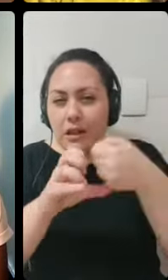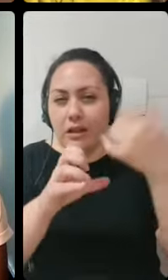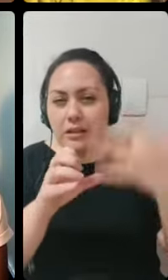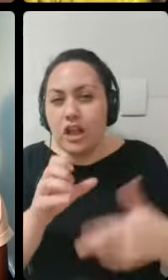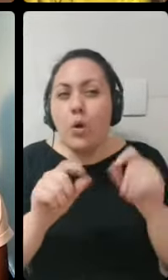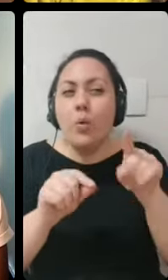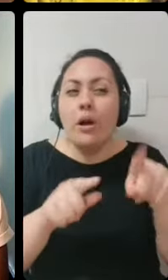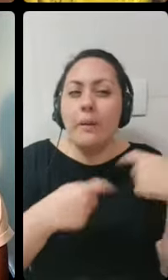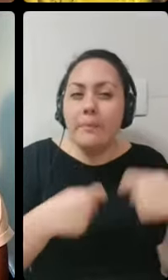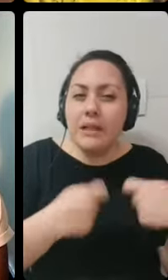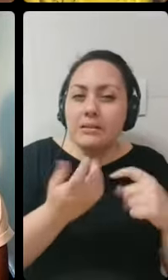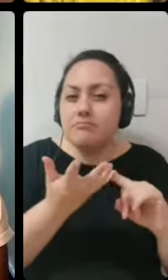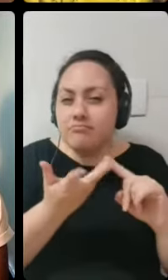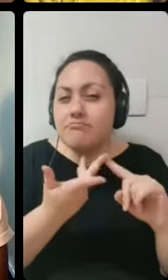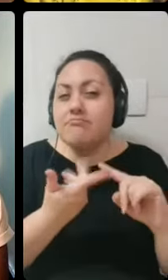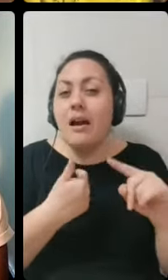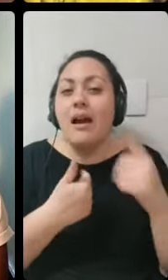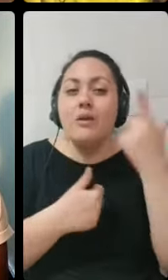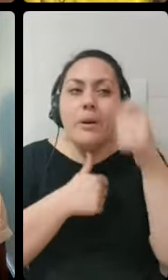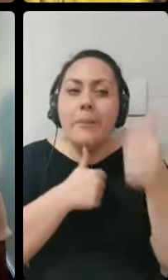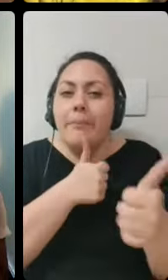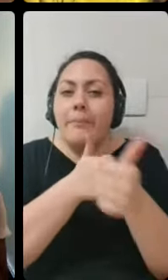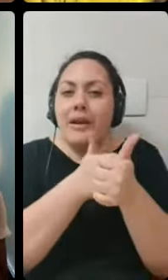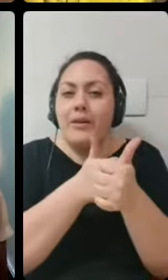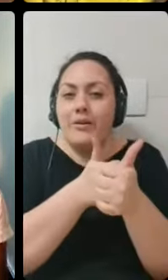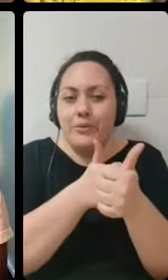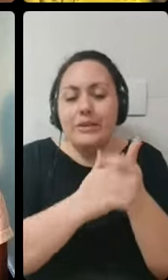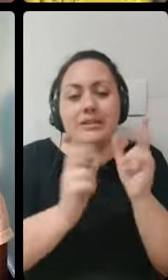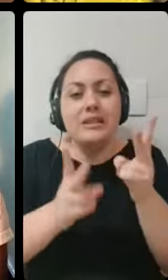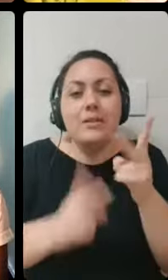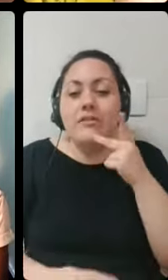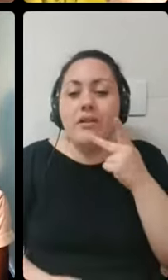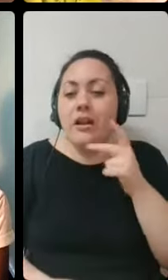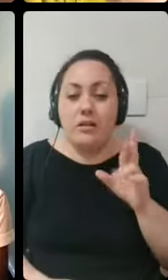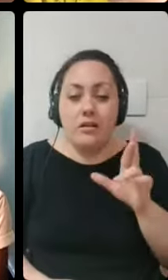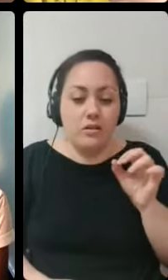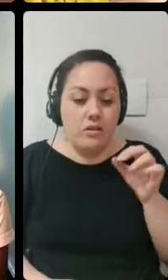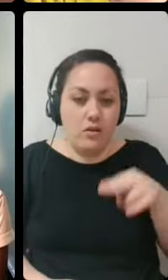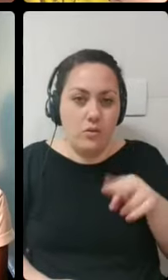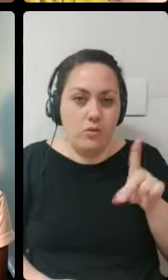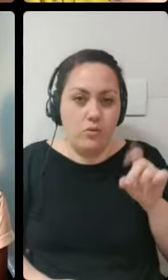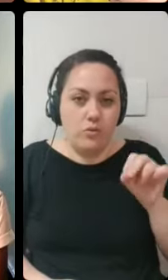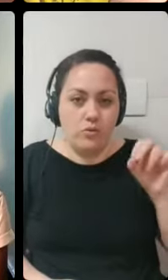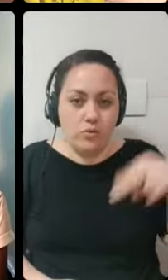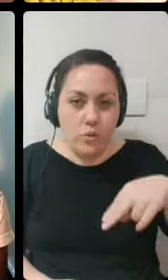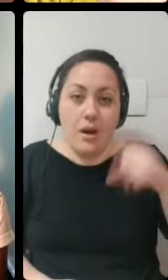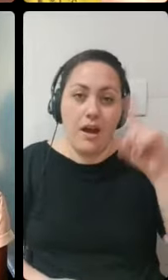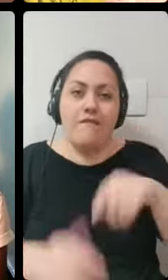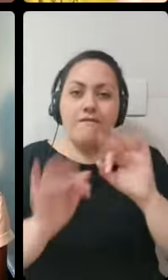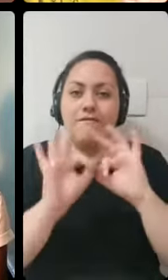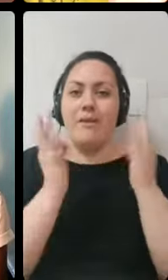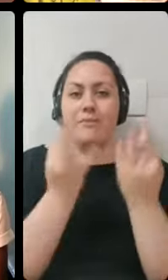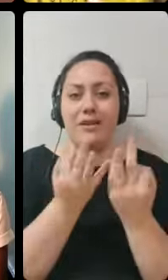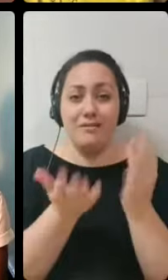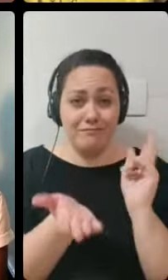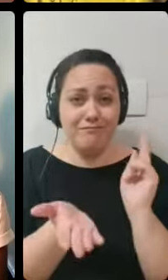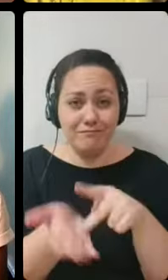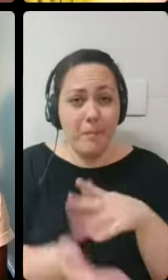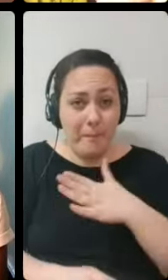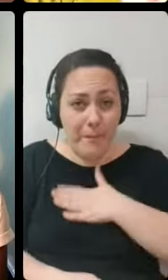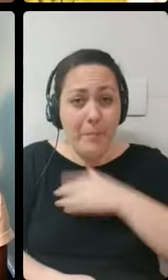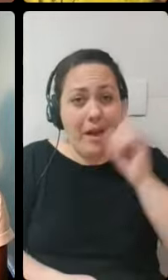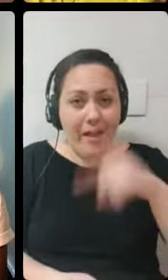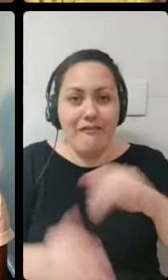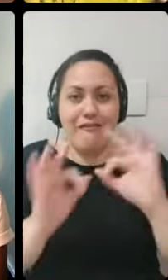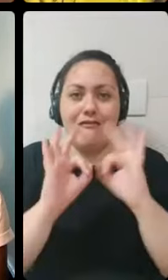uma proximidade, assim, que nem a gente diz, ah, Rondon é uma família. Exatamente, tipo, eu considero eles a minha família hoje. E eu só pude ter